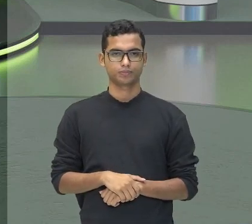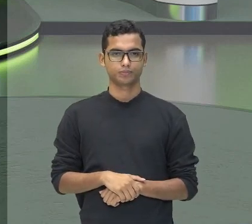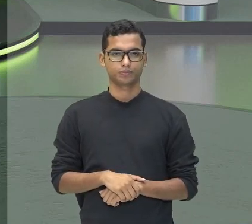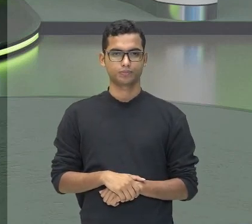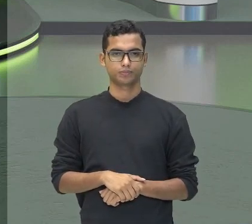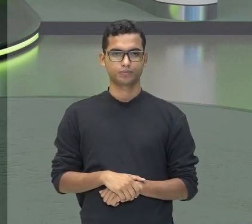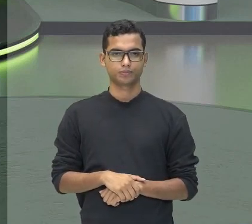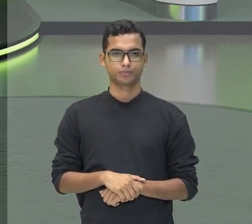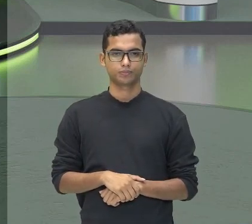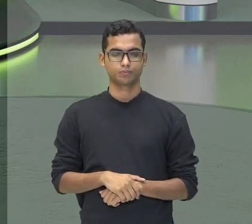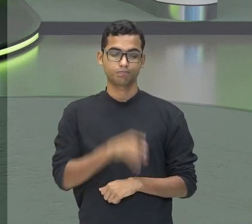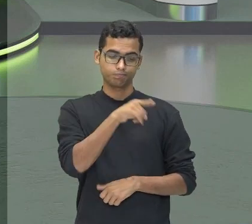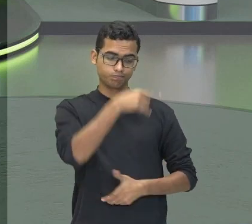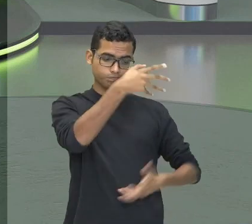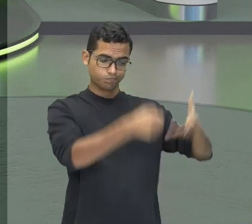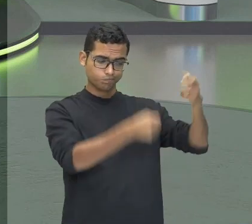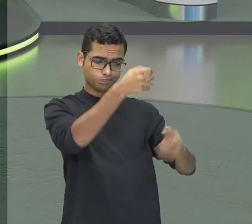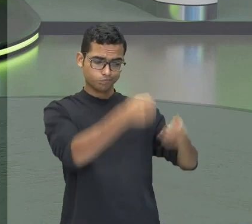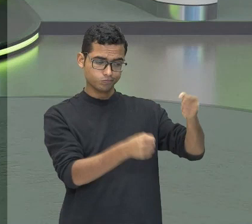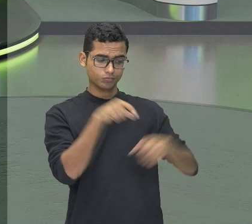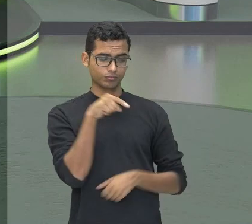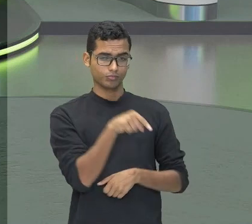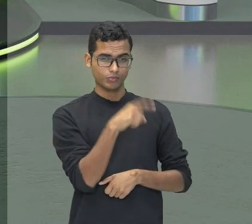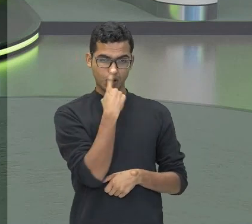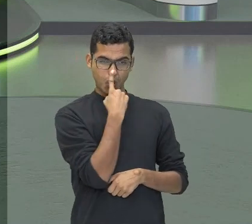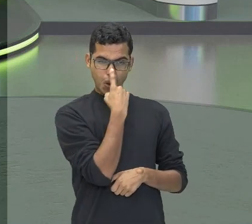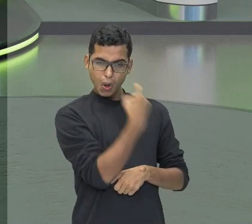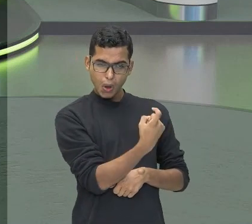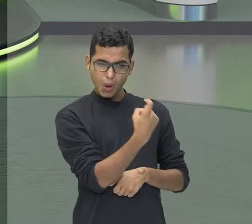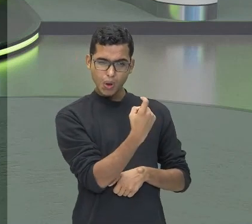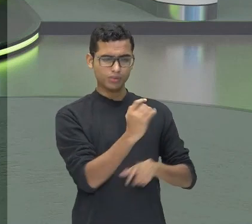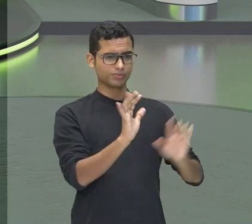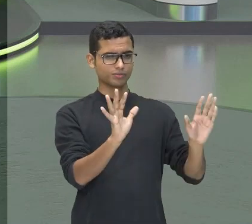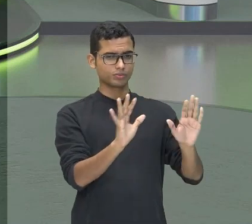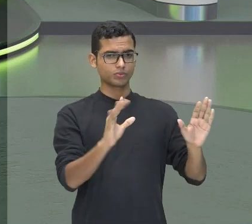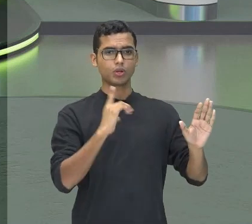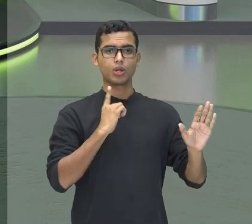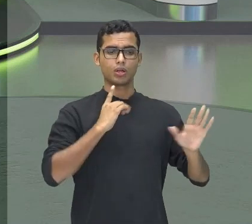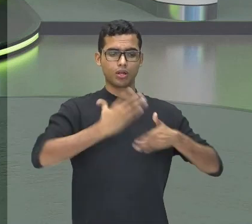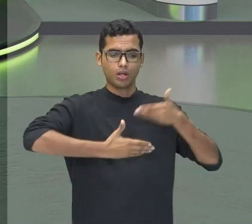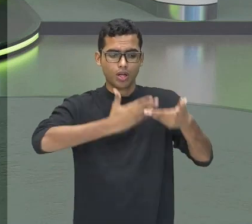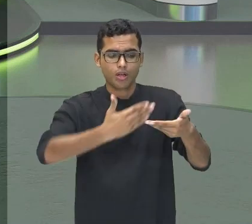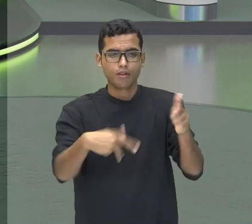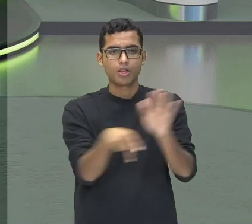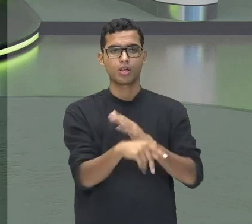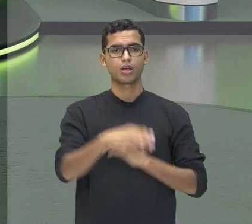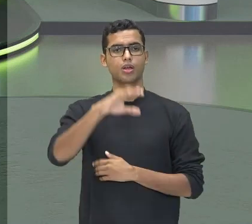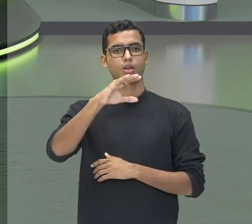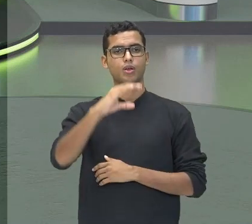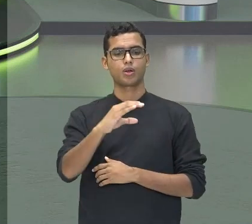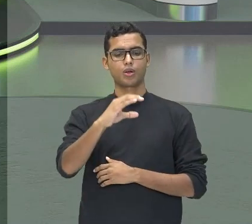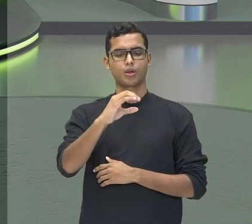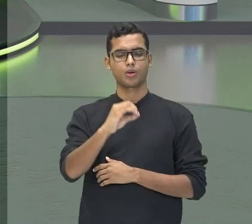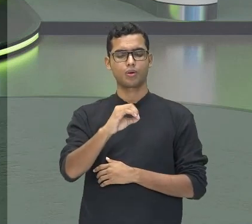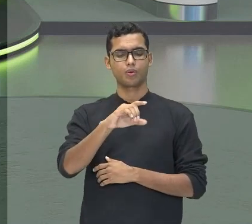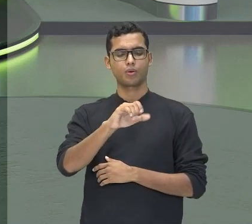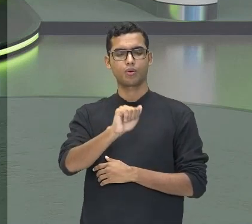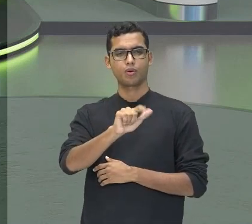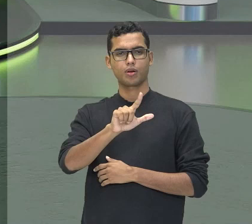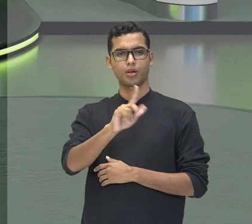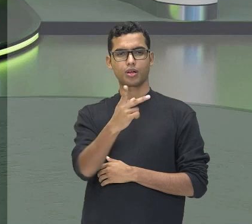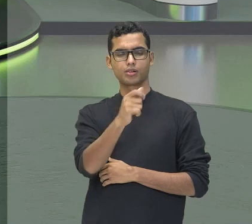na verdade, ele não estraga, ele vai coalhar, né? E o leite